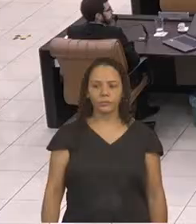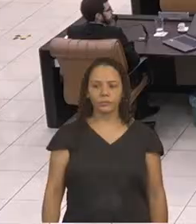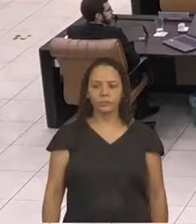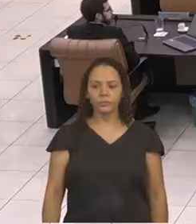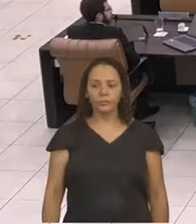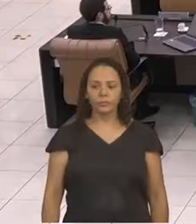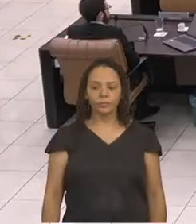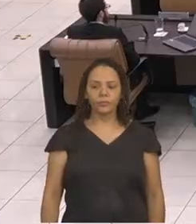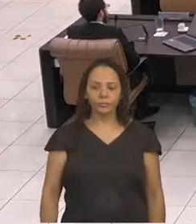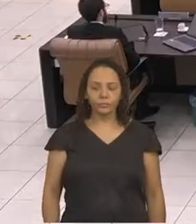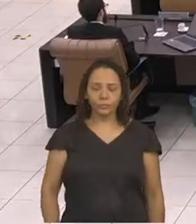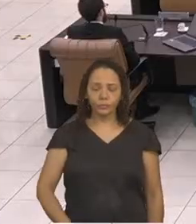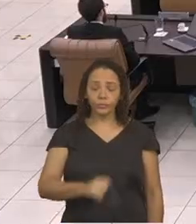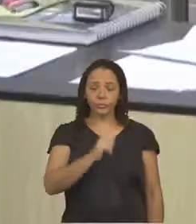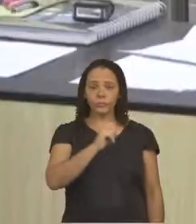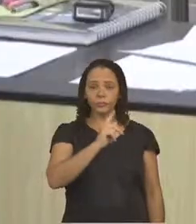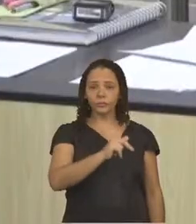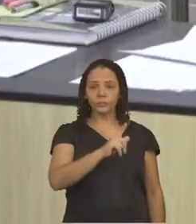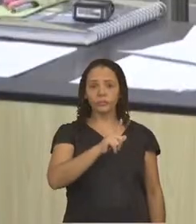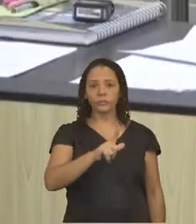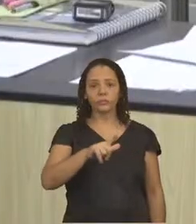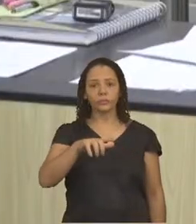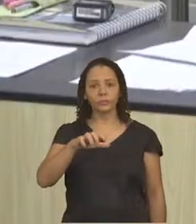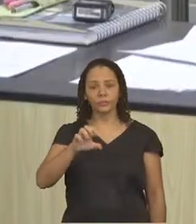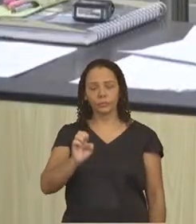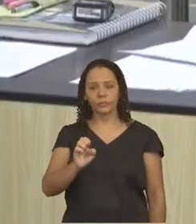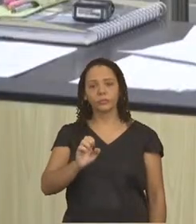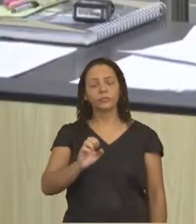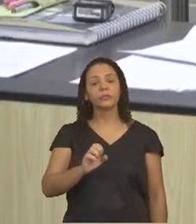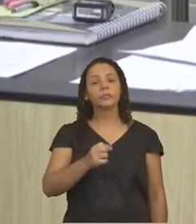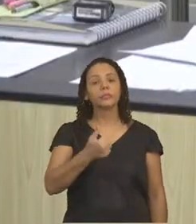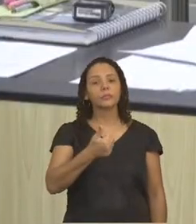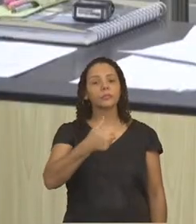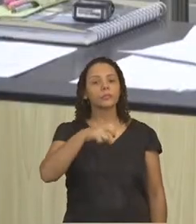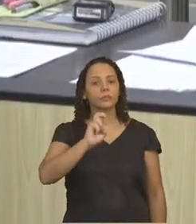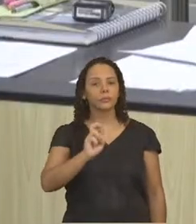Discussão única do PLE 15 de 2025, projeto de lei do